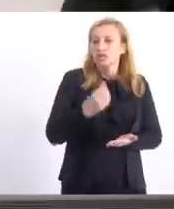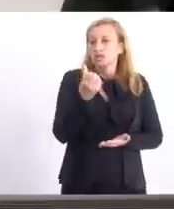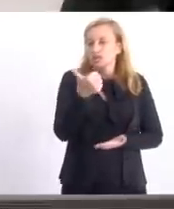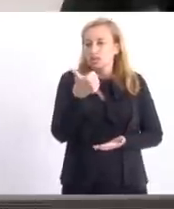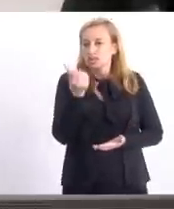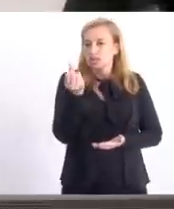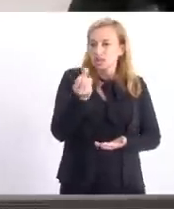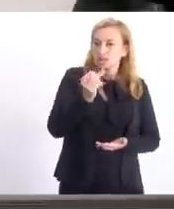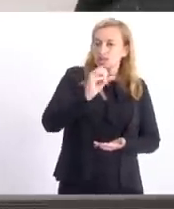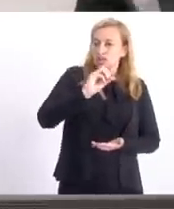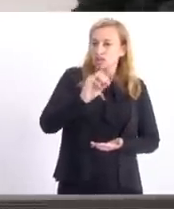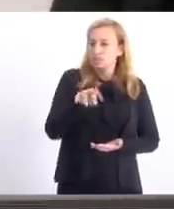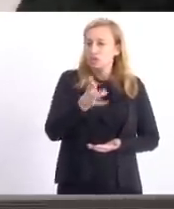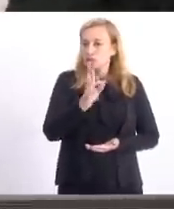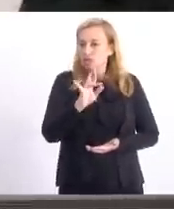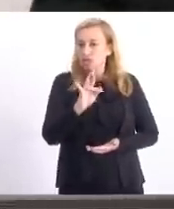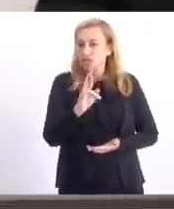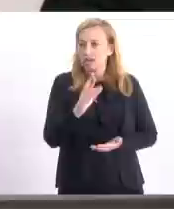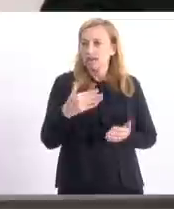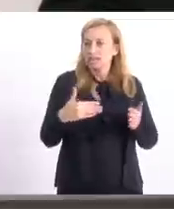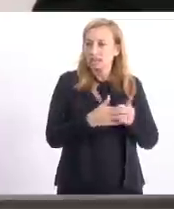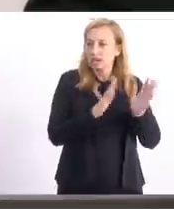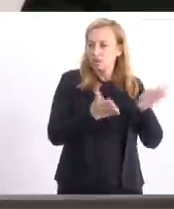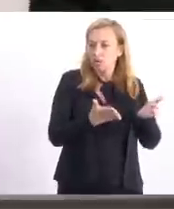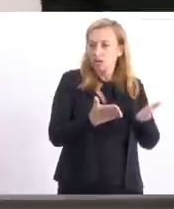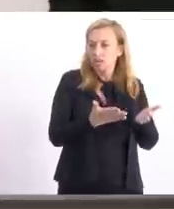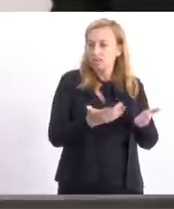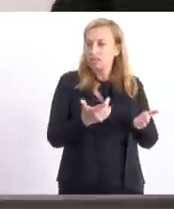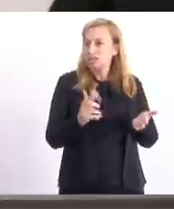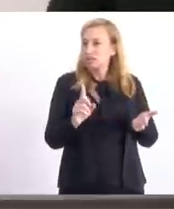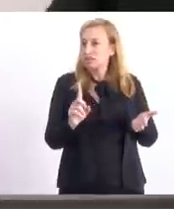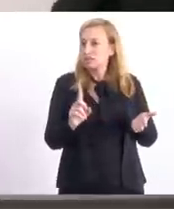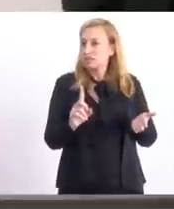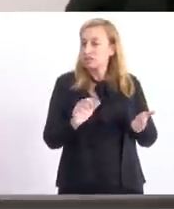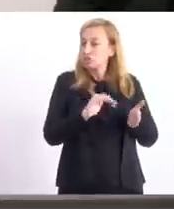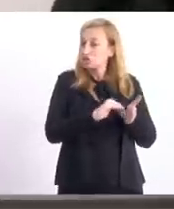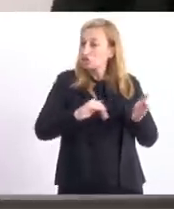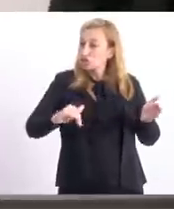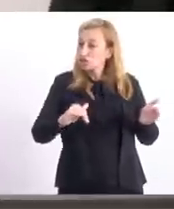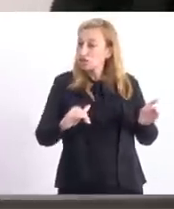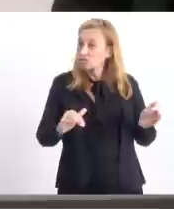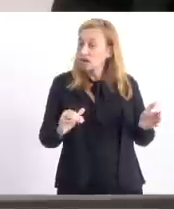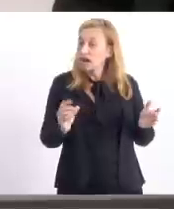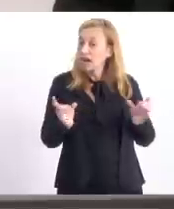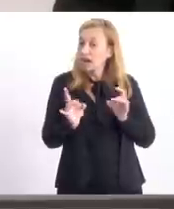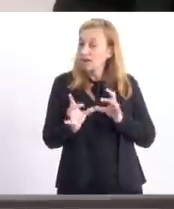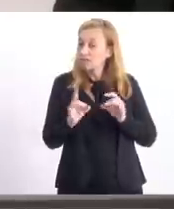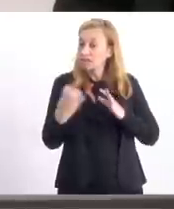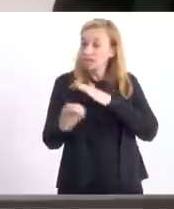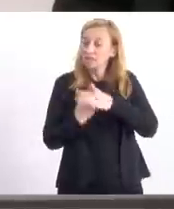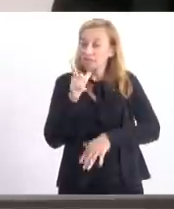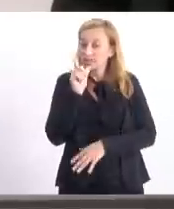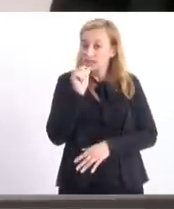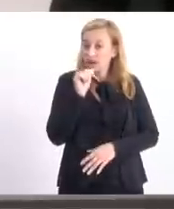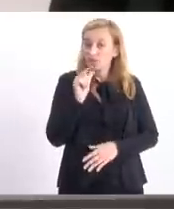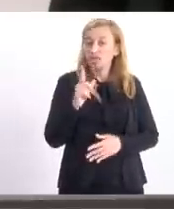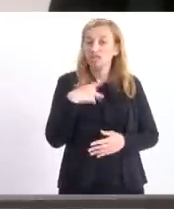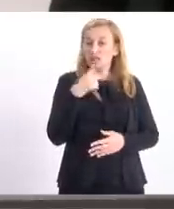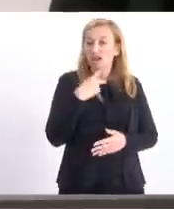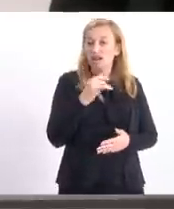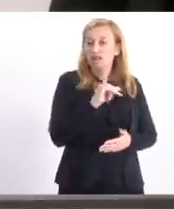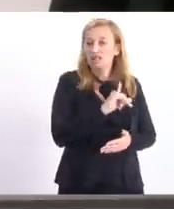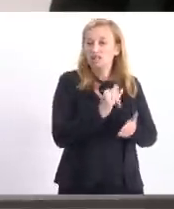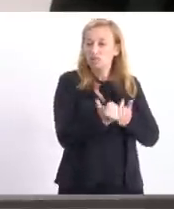até agora, sem SEDAI. Sem SEDAI. O que está sendo imposto pelo regime é